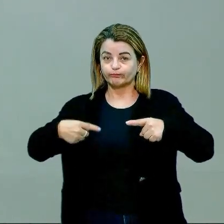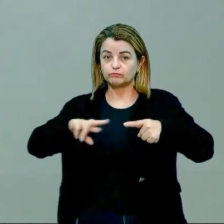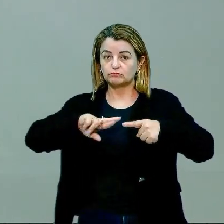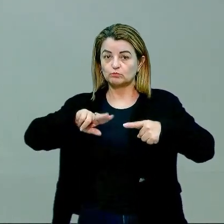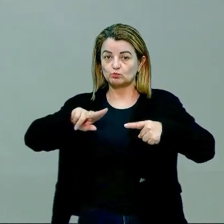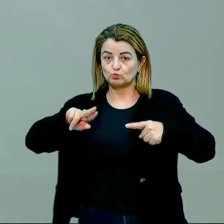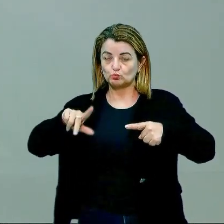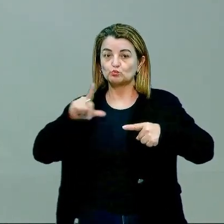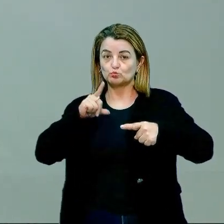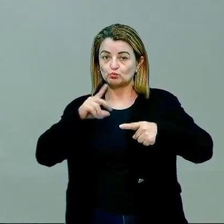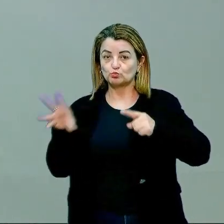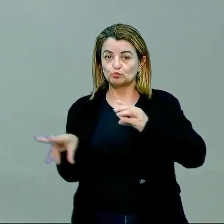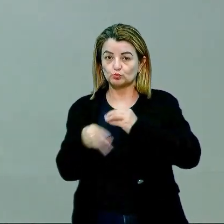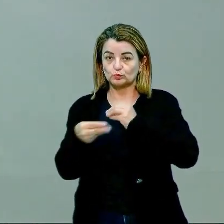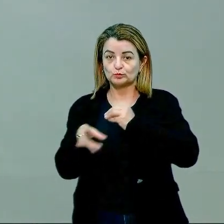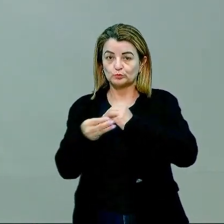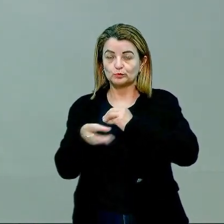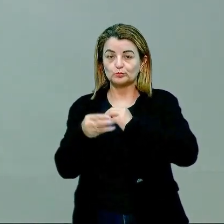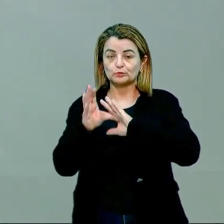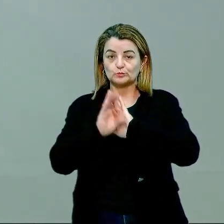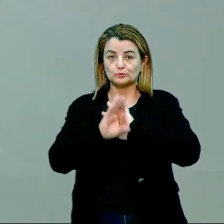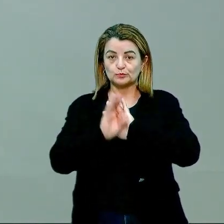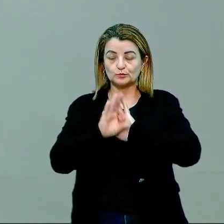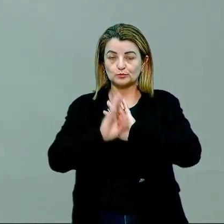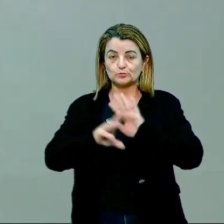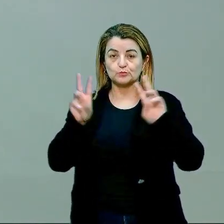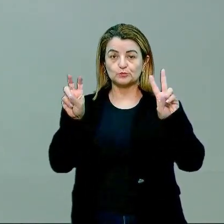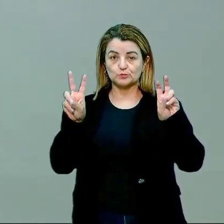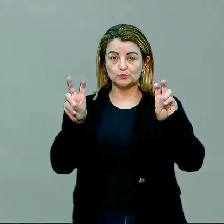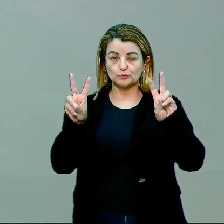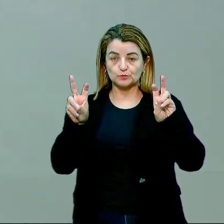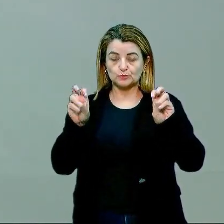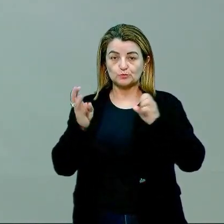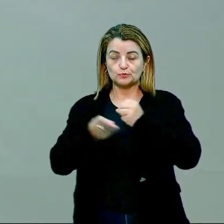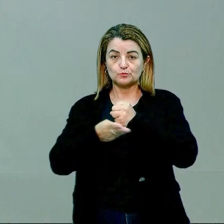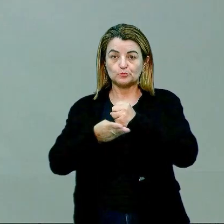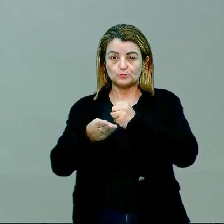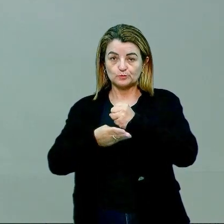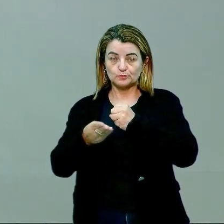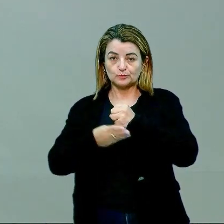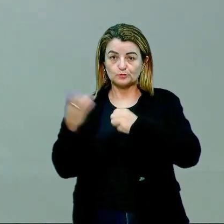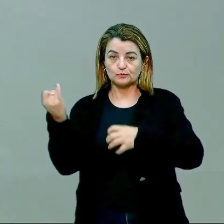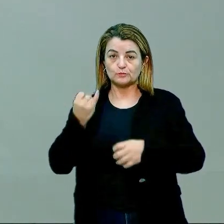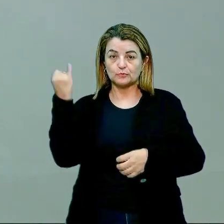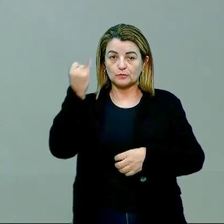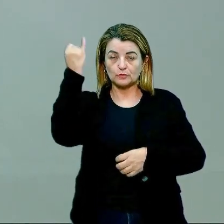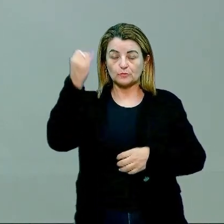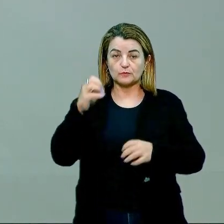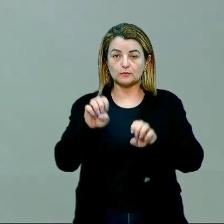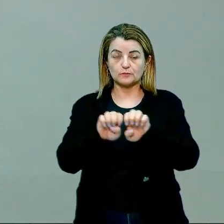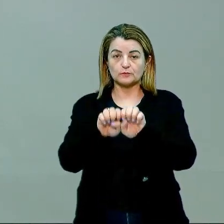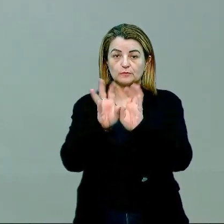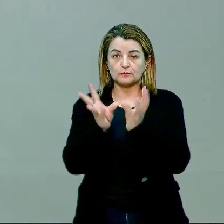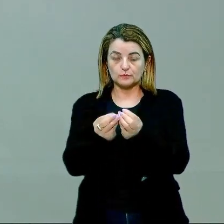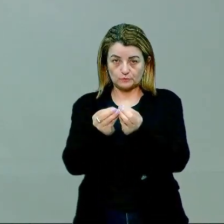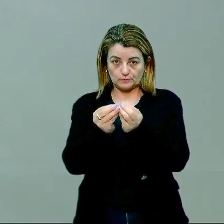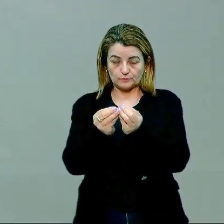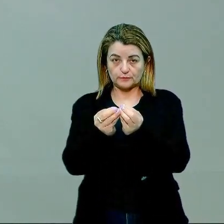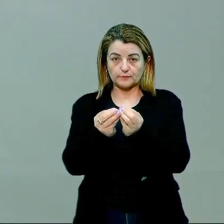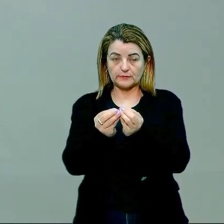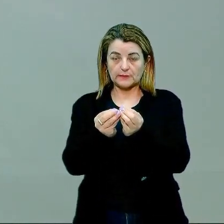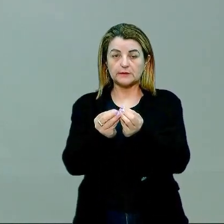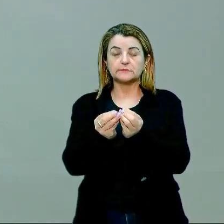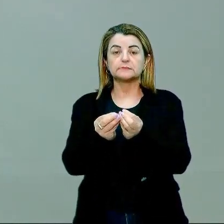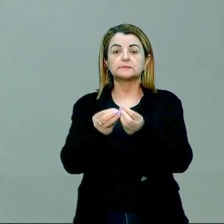diversa. Tá? Nós vamos falar sobre alguns conceitos básicos, fundamentais da ecologia, rapidamente.